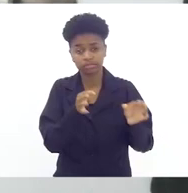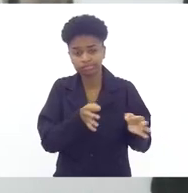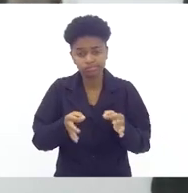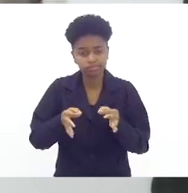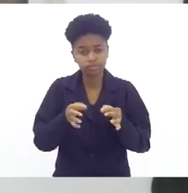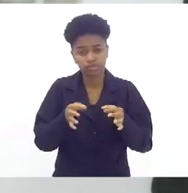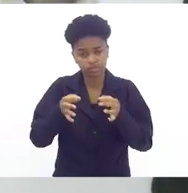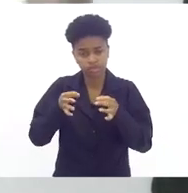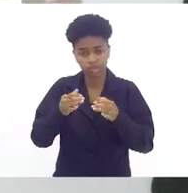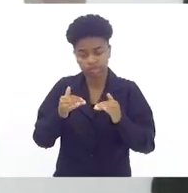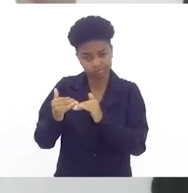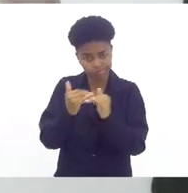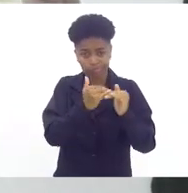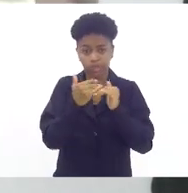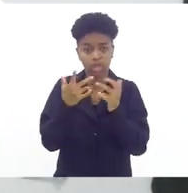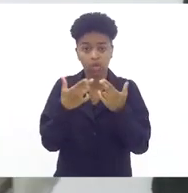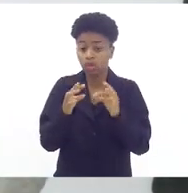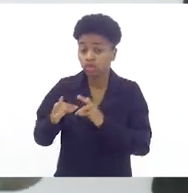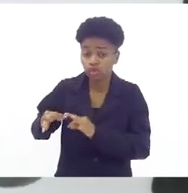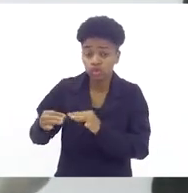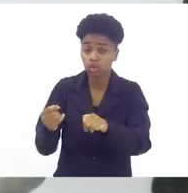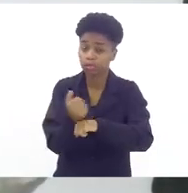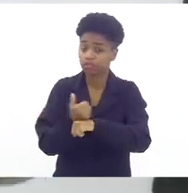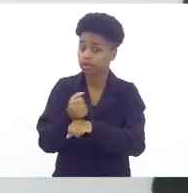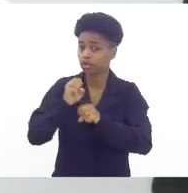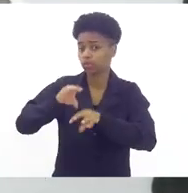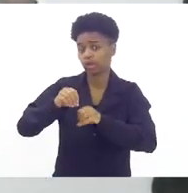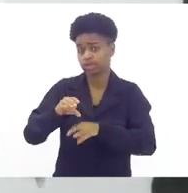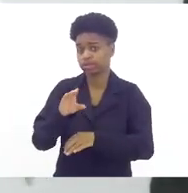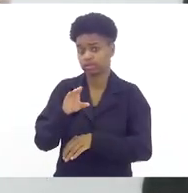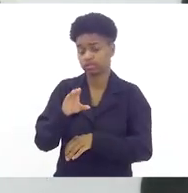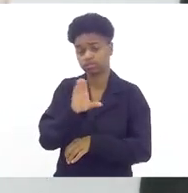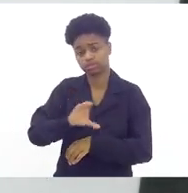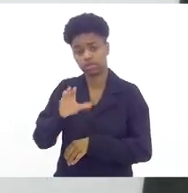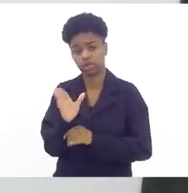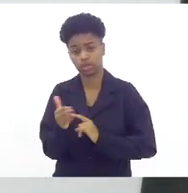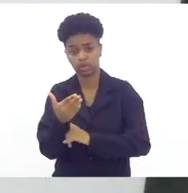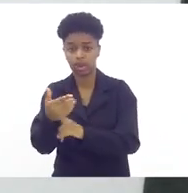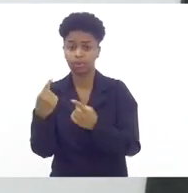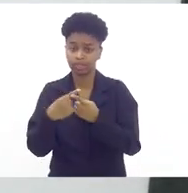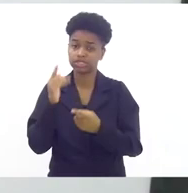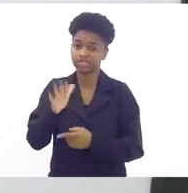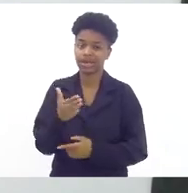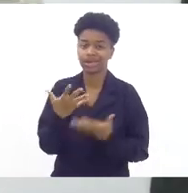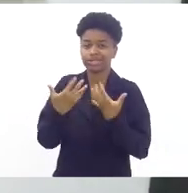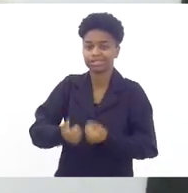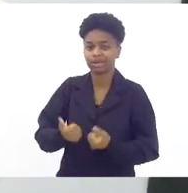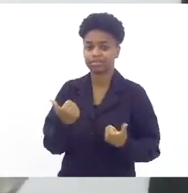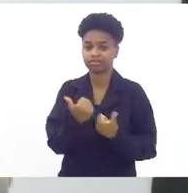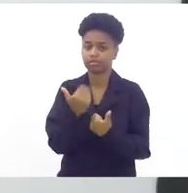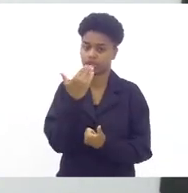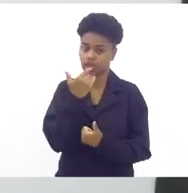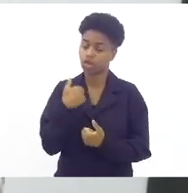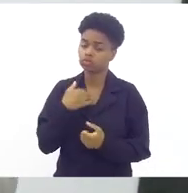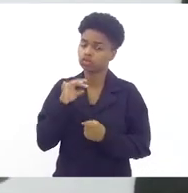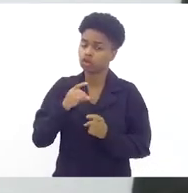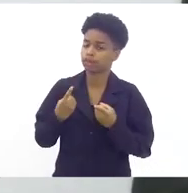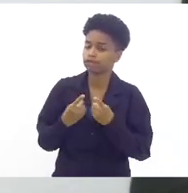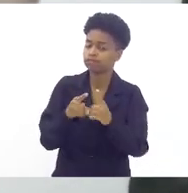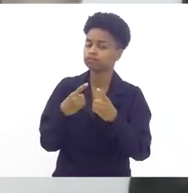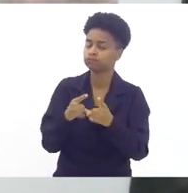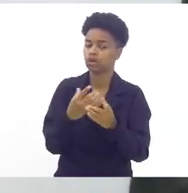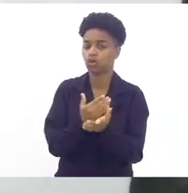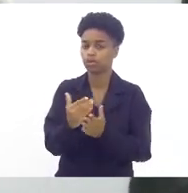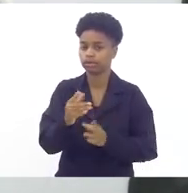todos os profissionais da educação da Ciência e Tecnologia do Estado do Rio de Janeiro já tem ao receber o auxílio alimentação Mas é isso eu queria fazer essas provocações iniciais